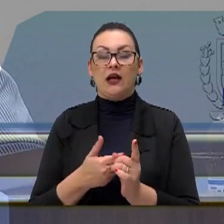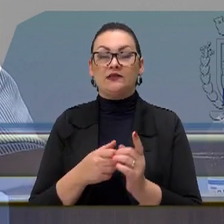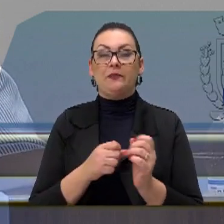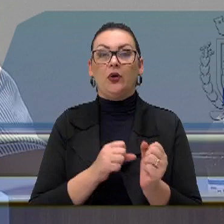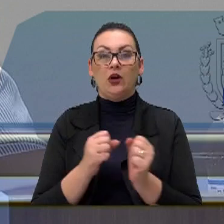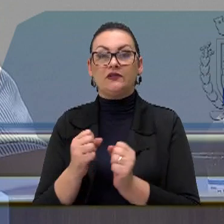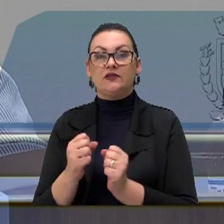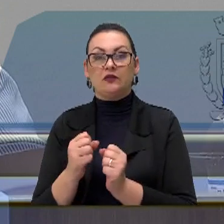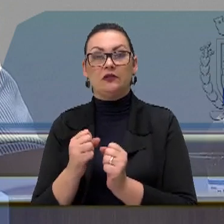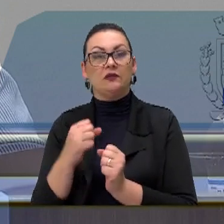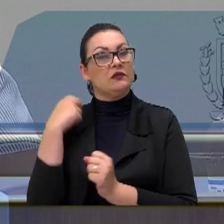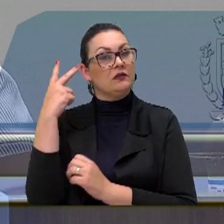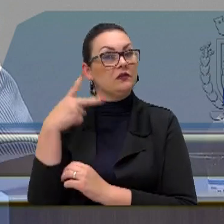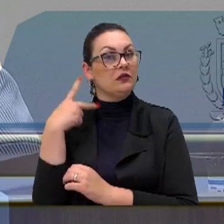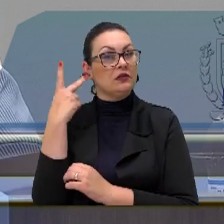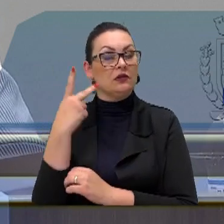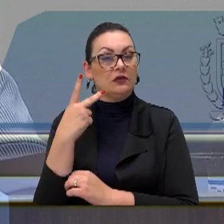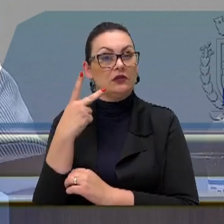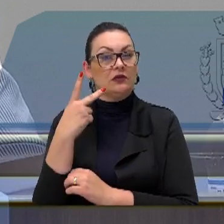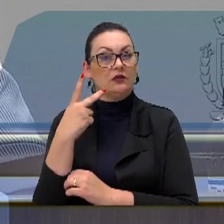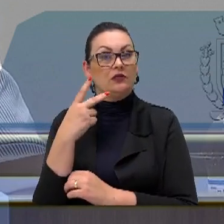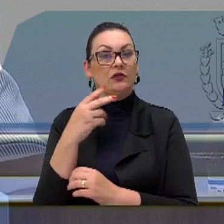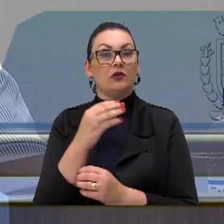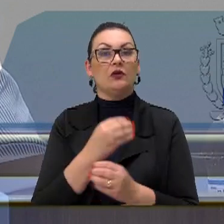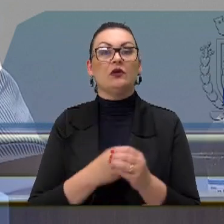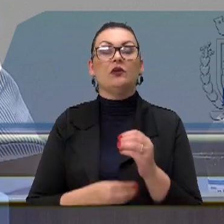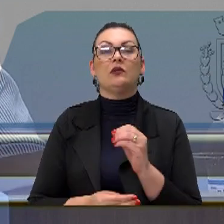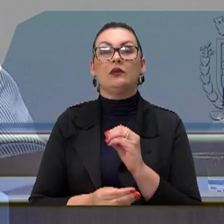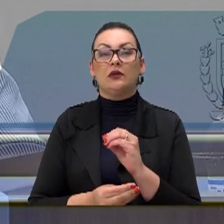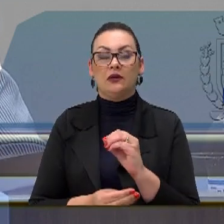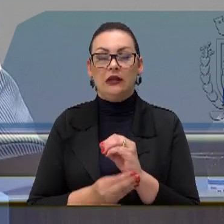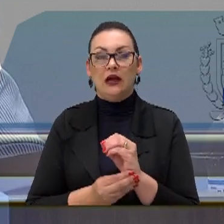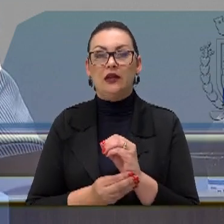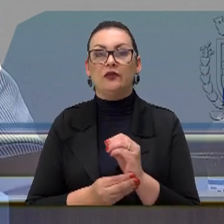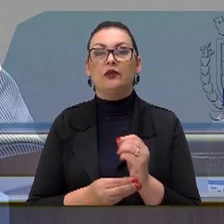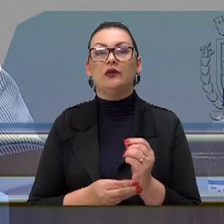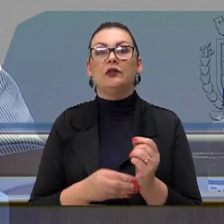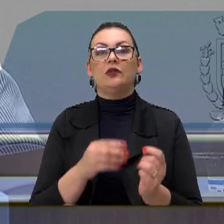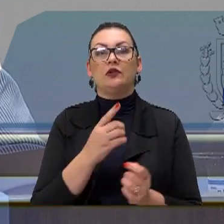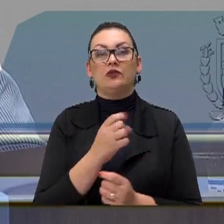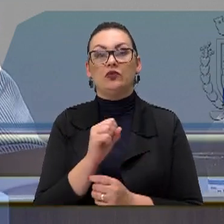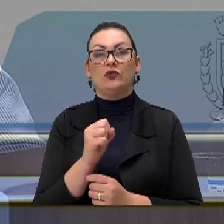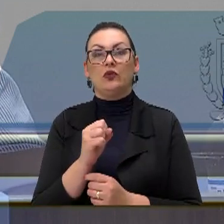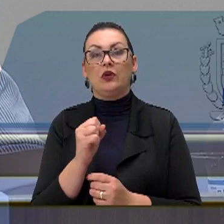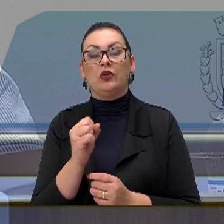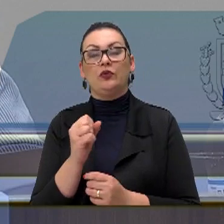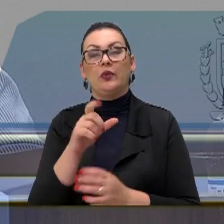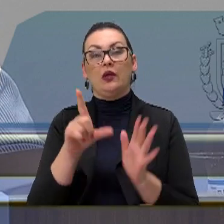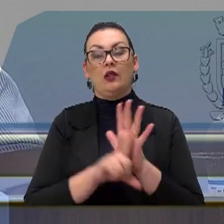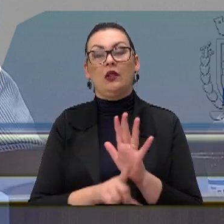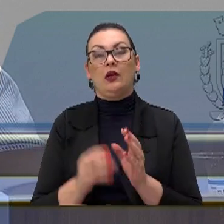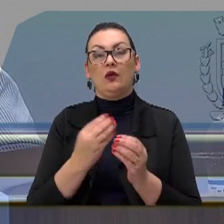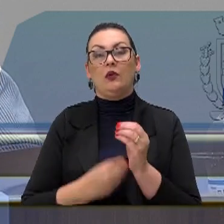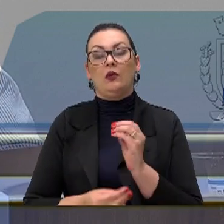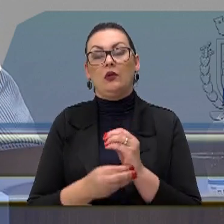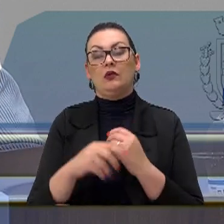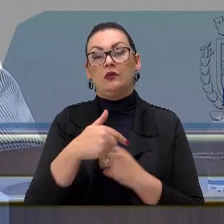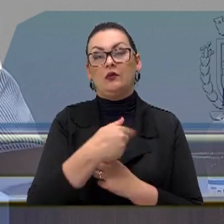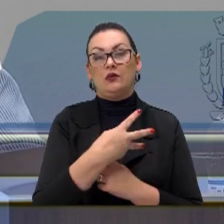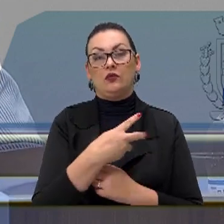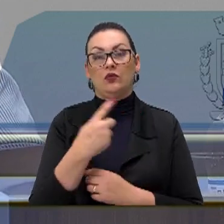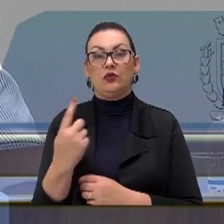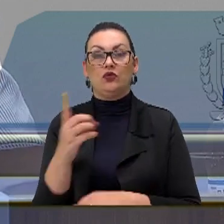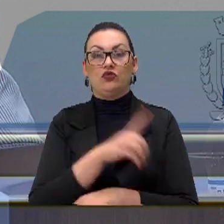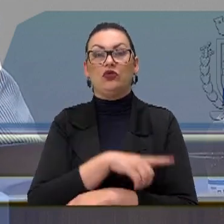um projeto de lei complementar que acrescenta o artigo 18-A à Lei Complementar 741,